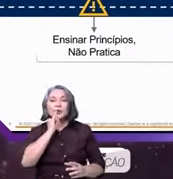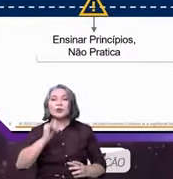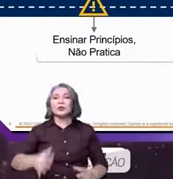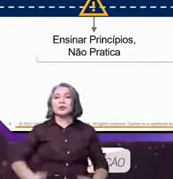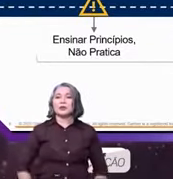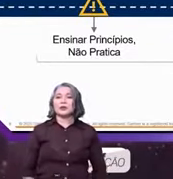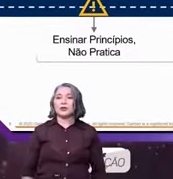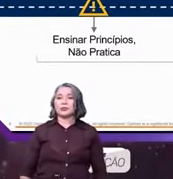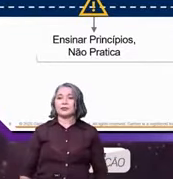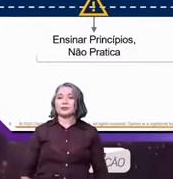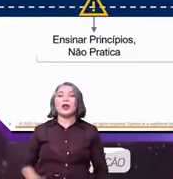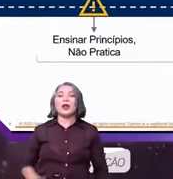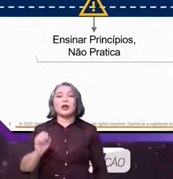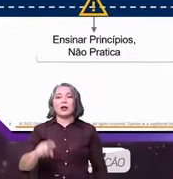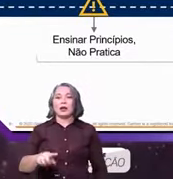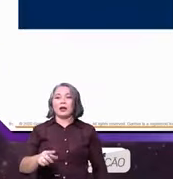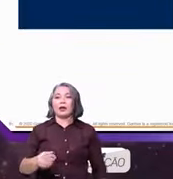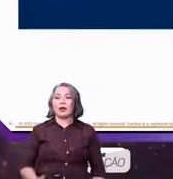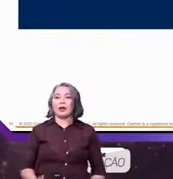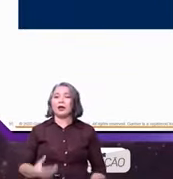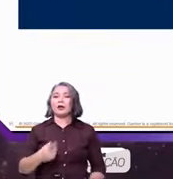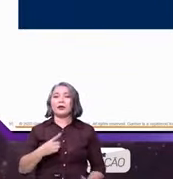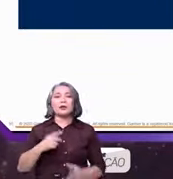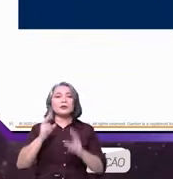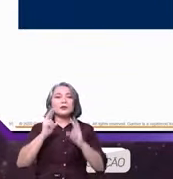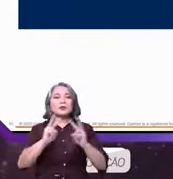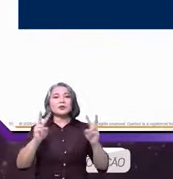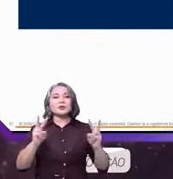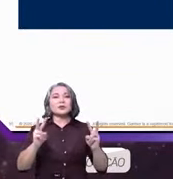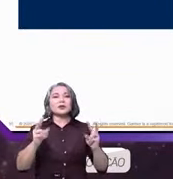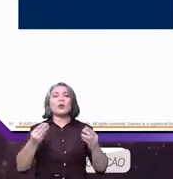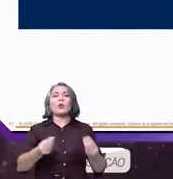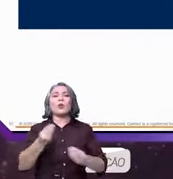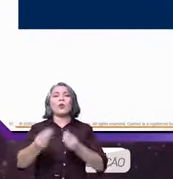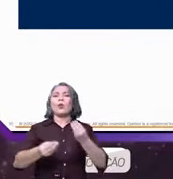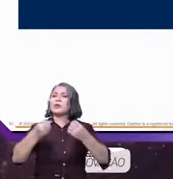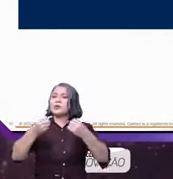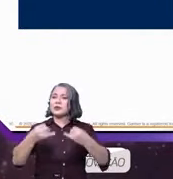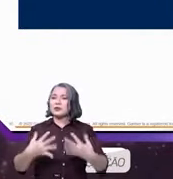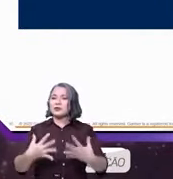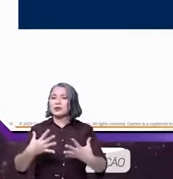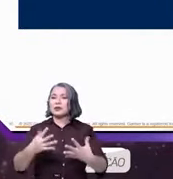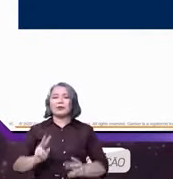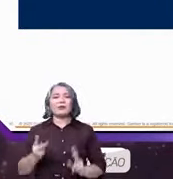isso, é nessa visão. Vamos ensinar princípios e não prática.